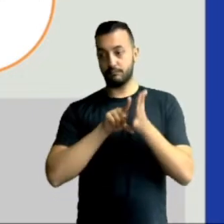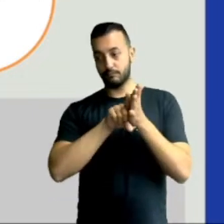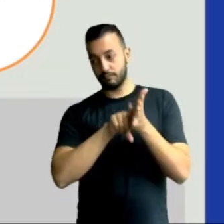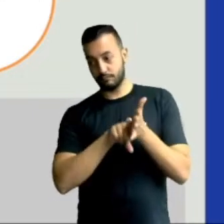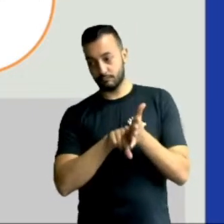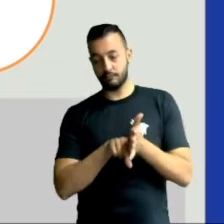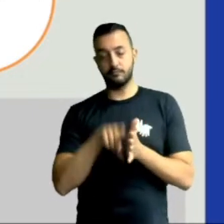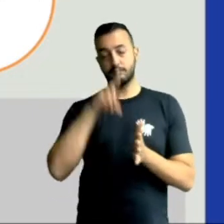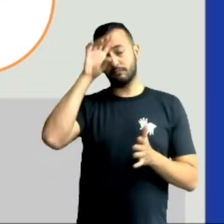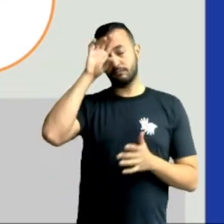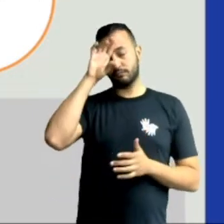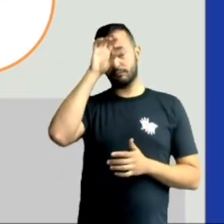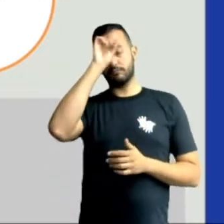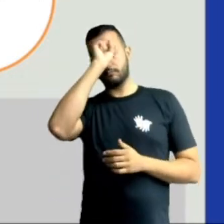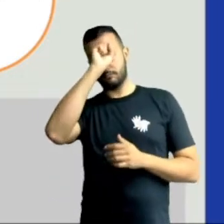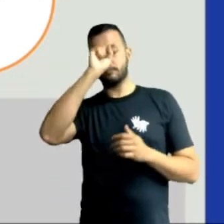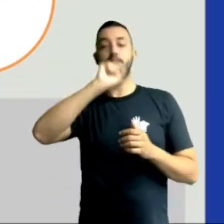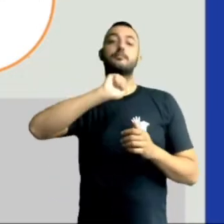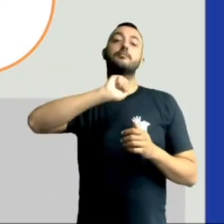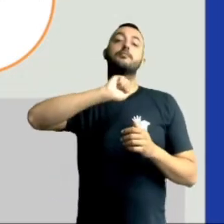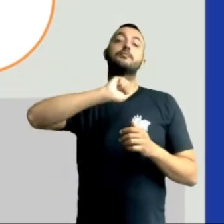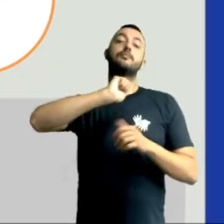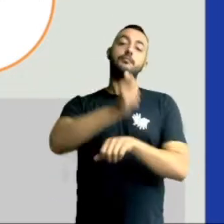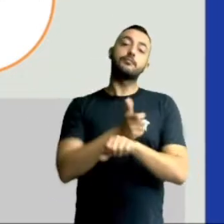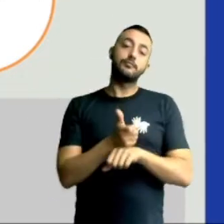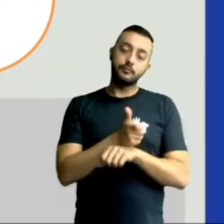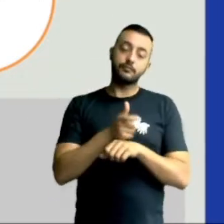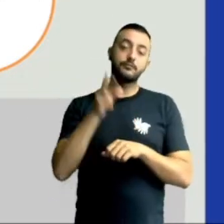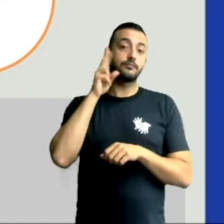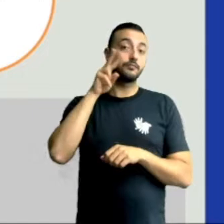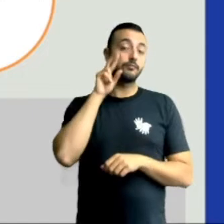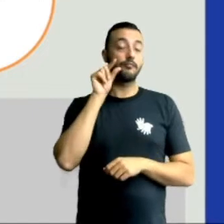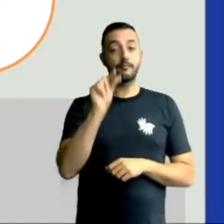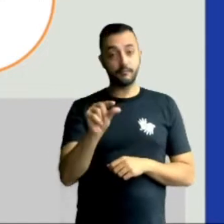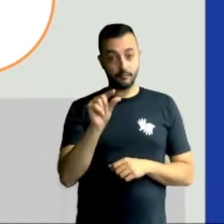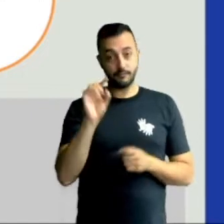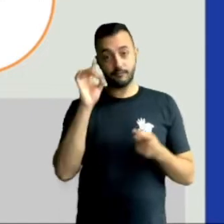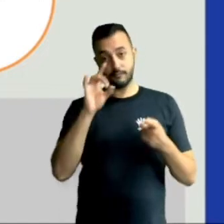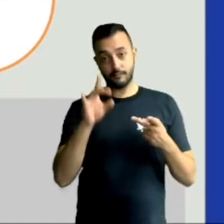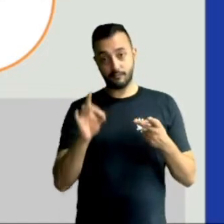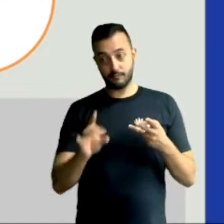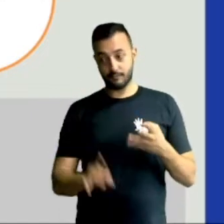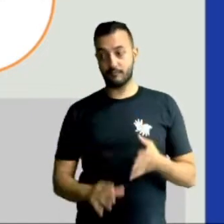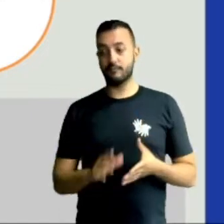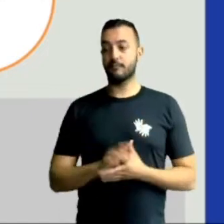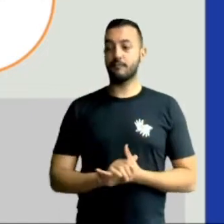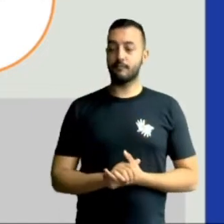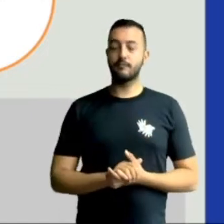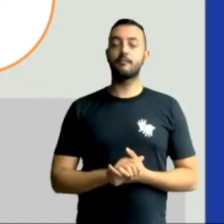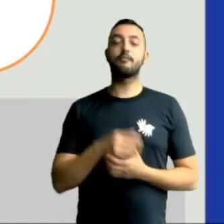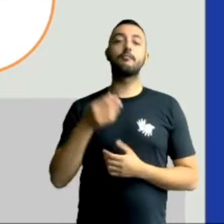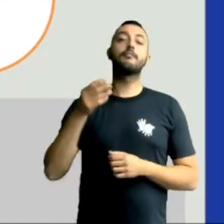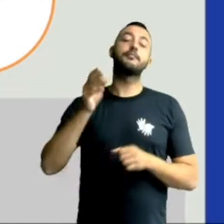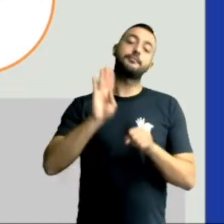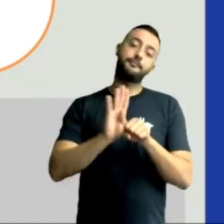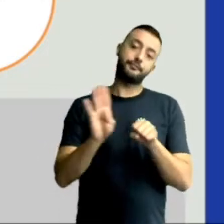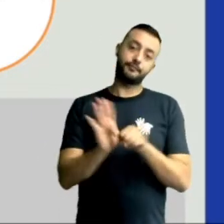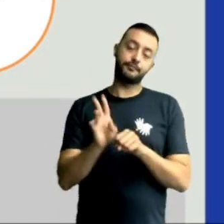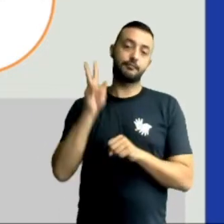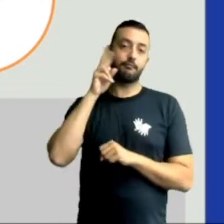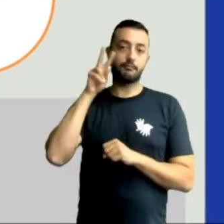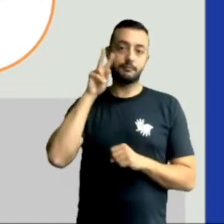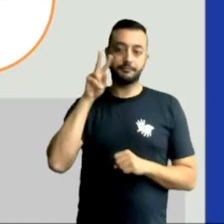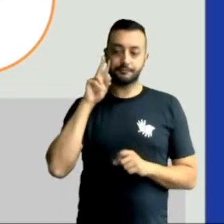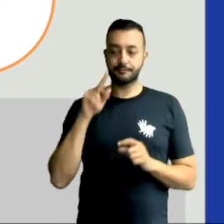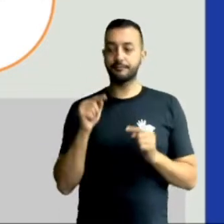analisar, entender um pouco aí sobre adjetivo, vamos recapitular aqui um pouco de cada classe gramatical. Então, o substantivo,